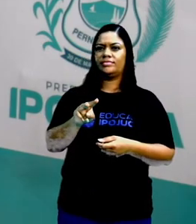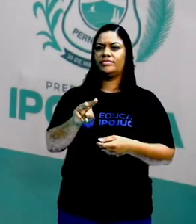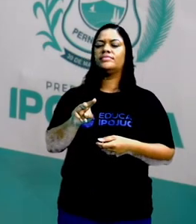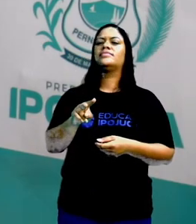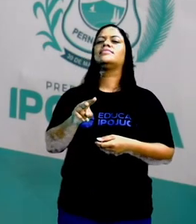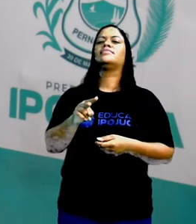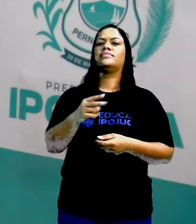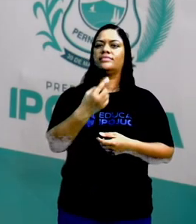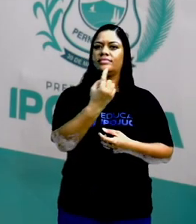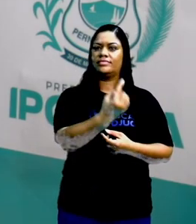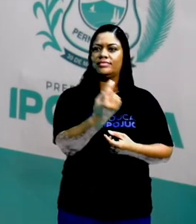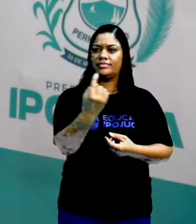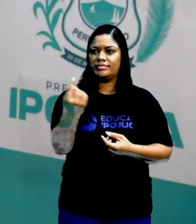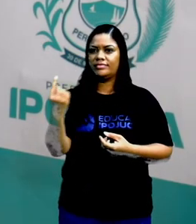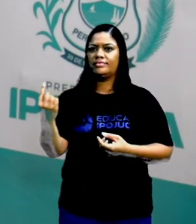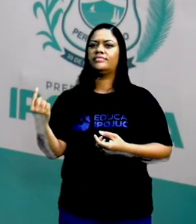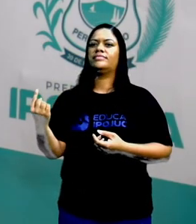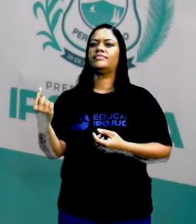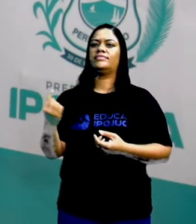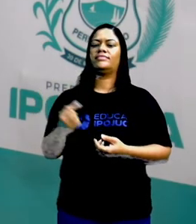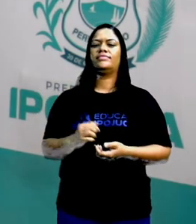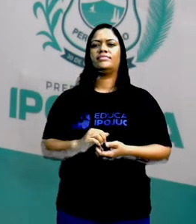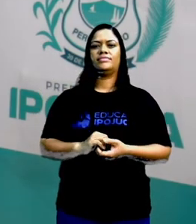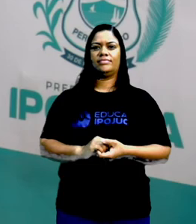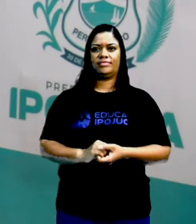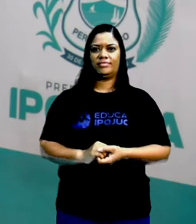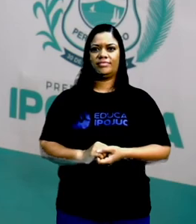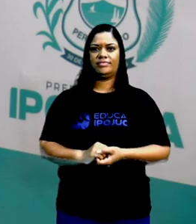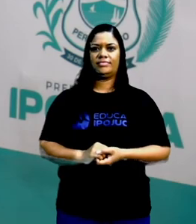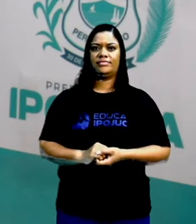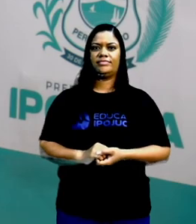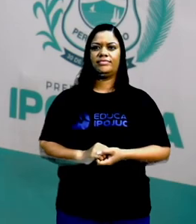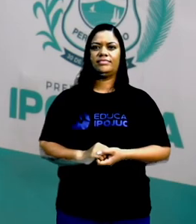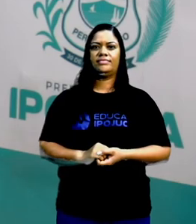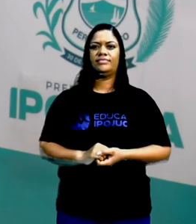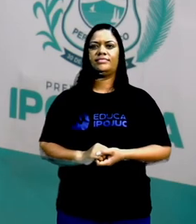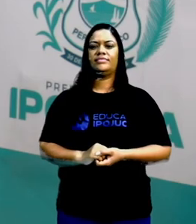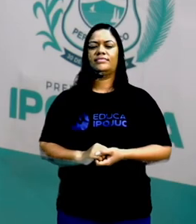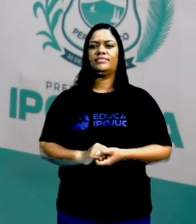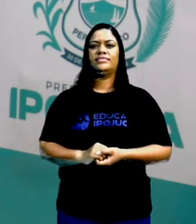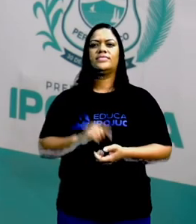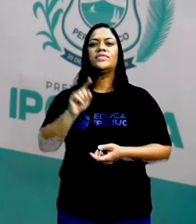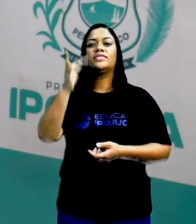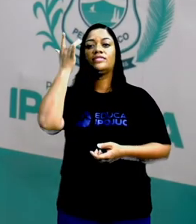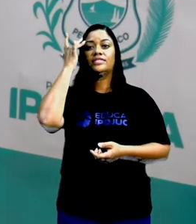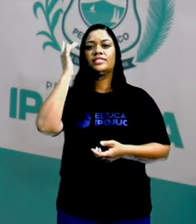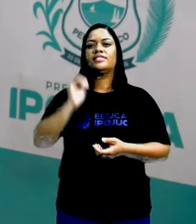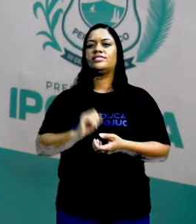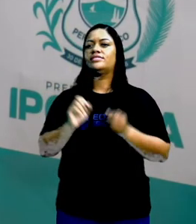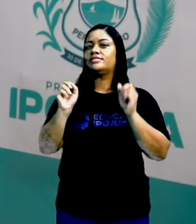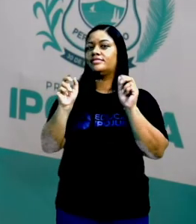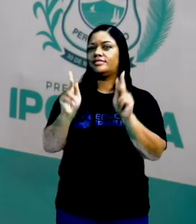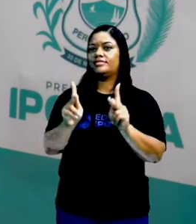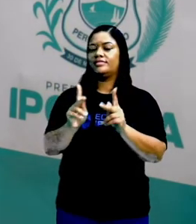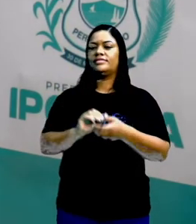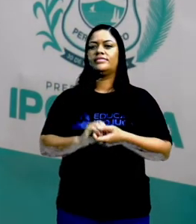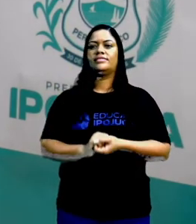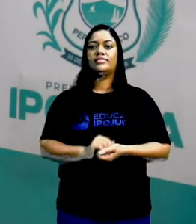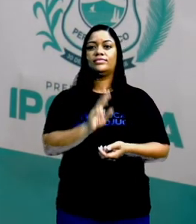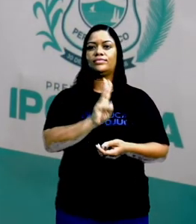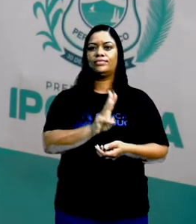vista de um ponto. O que você pensa sobre essa frase do Leonardo Boff? Ok? Aqui estão as